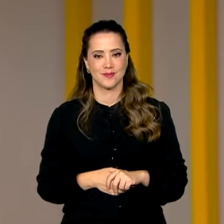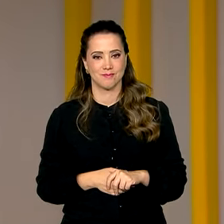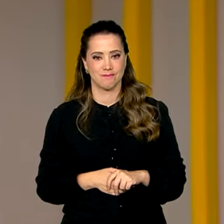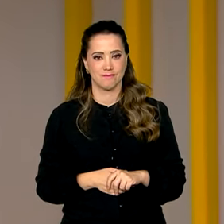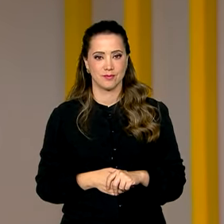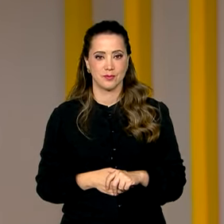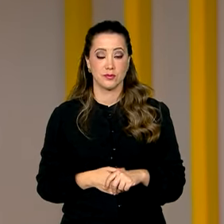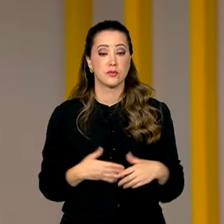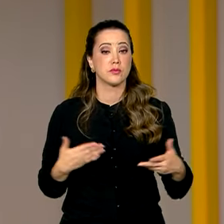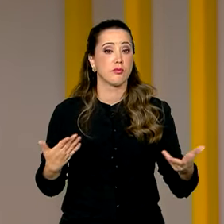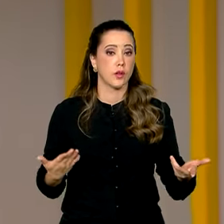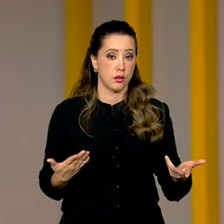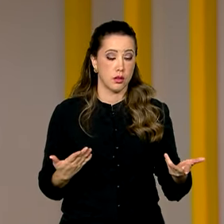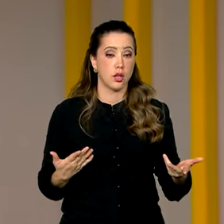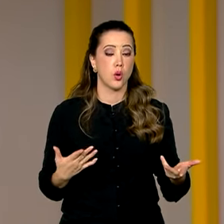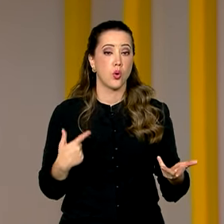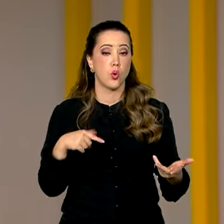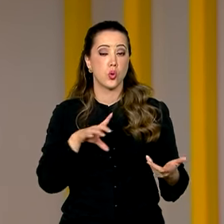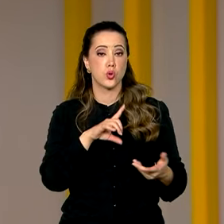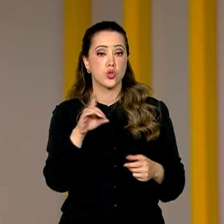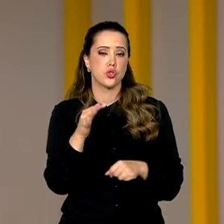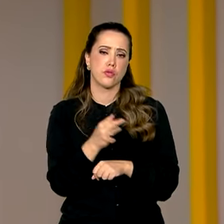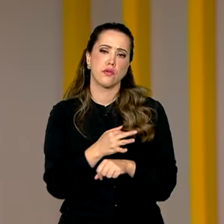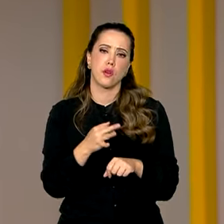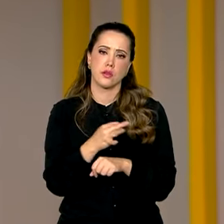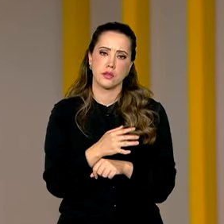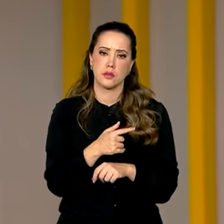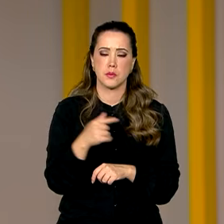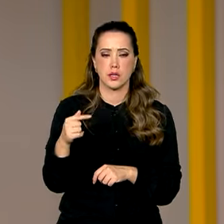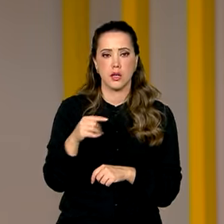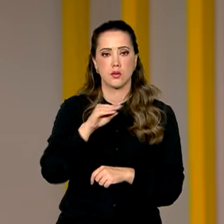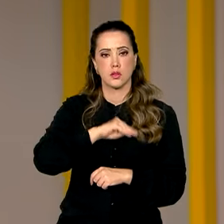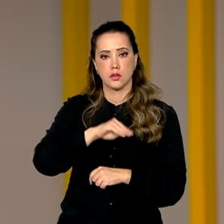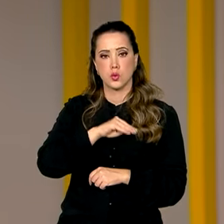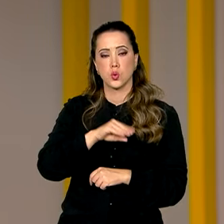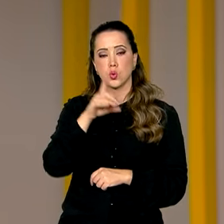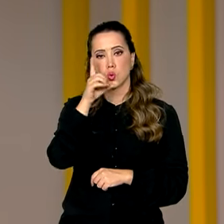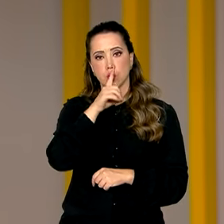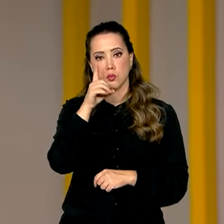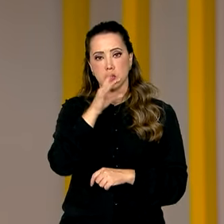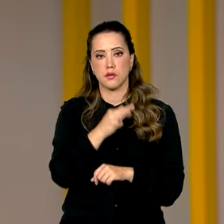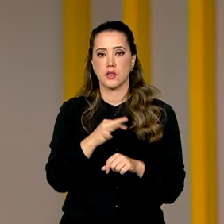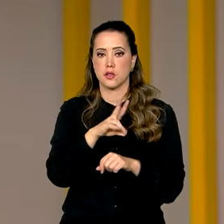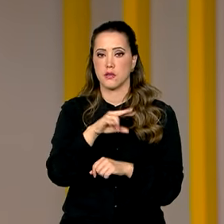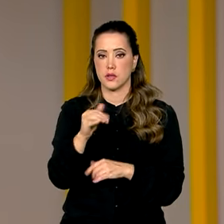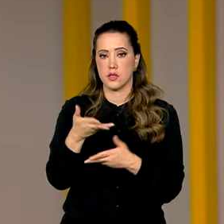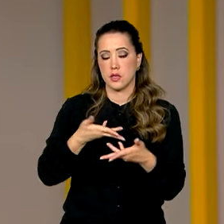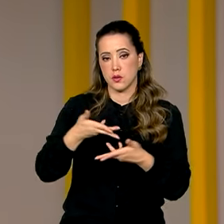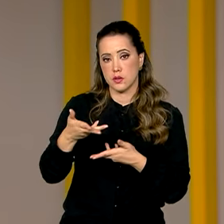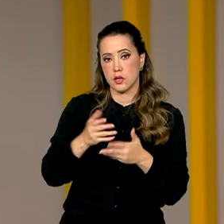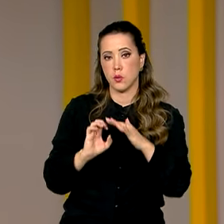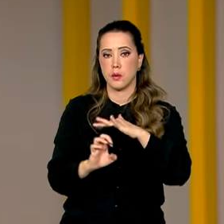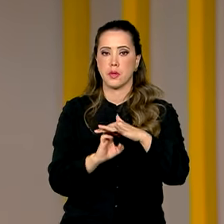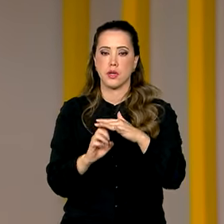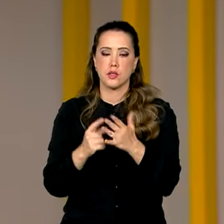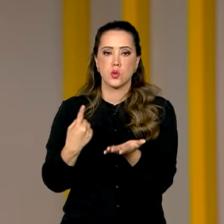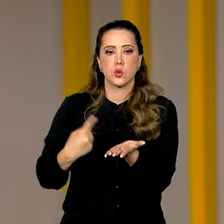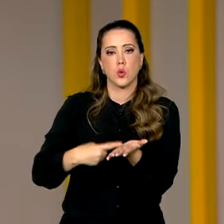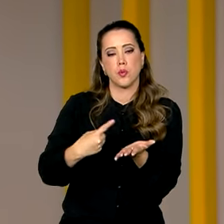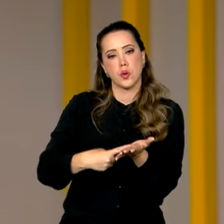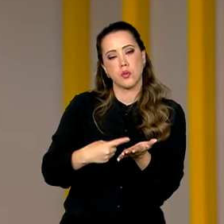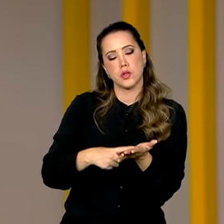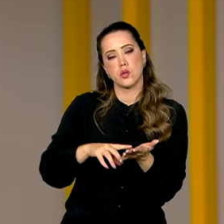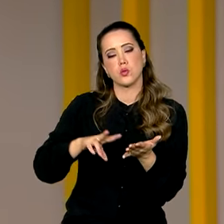E olha, o descanso semanal remunerado aos domingos e feriados deverá ser negociado com empregadores em